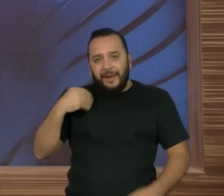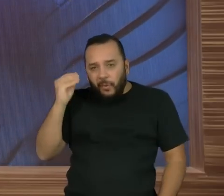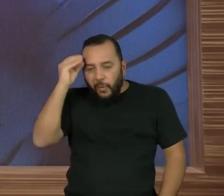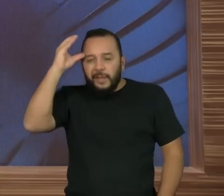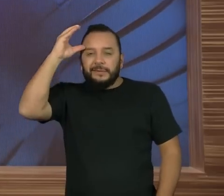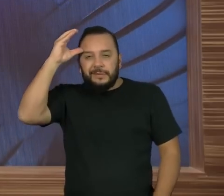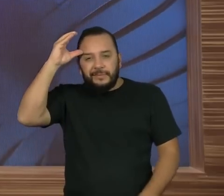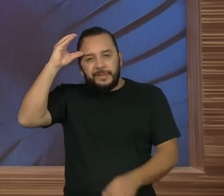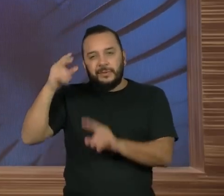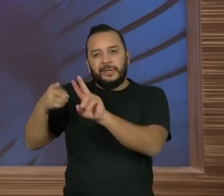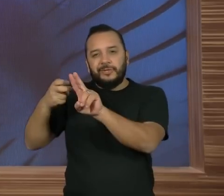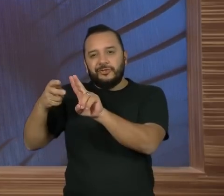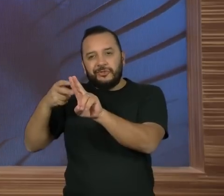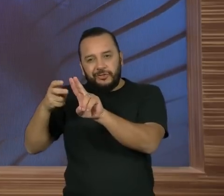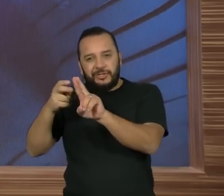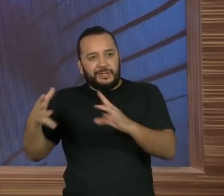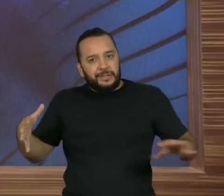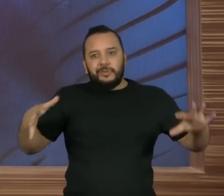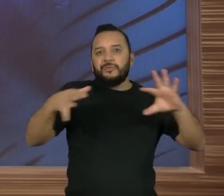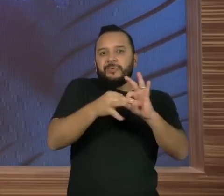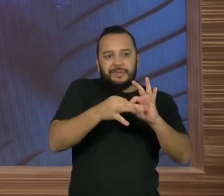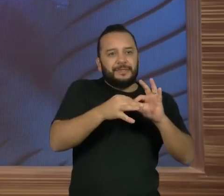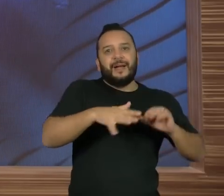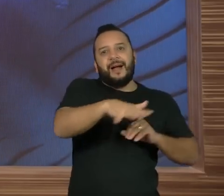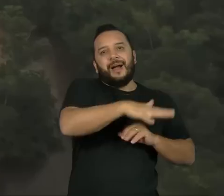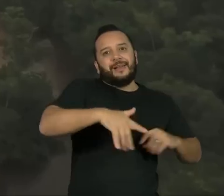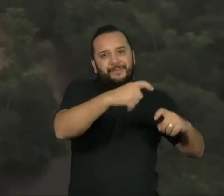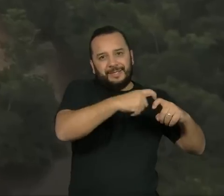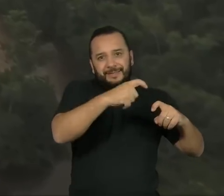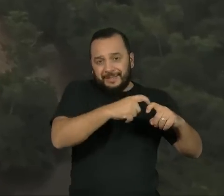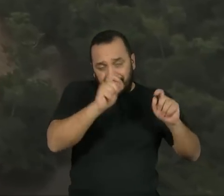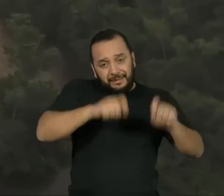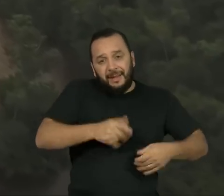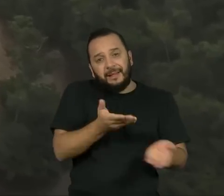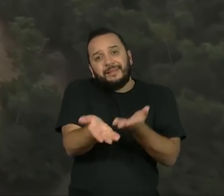moderna para prevenção e tratamento de doenças.